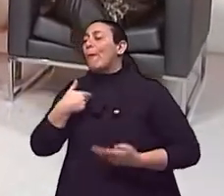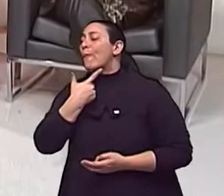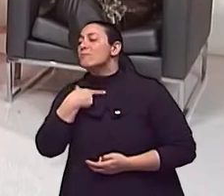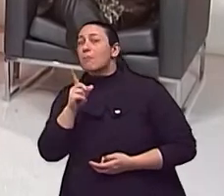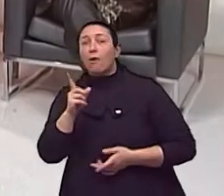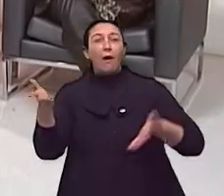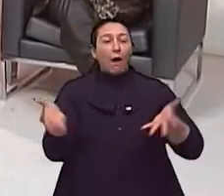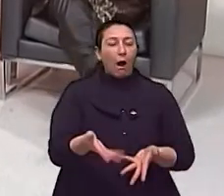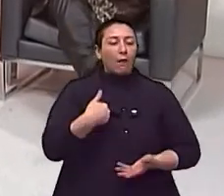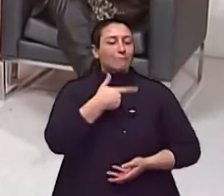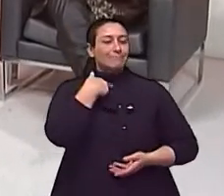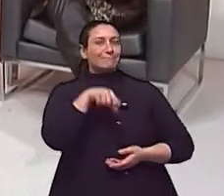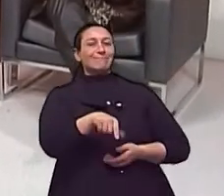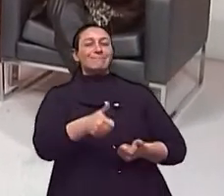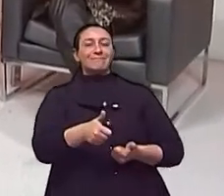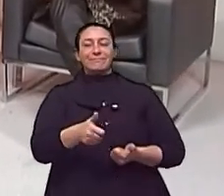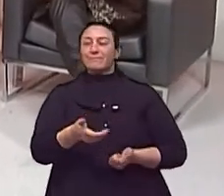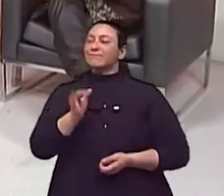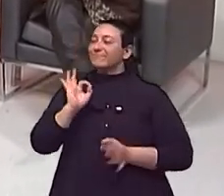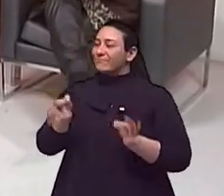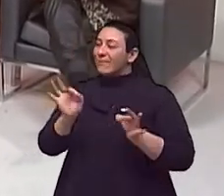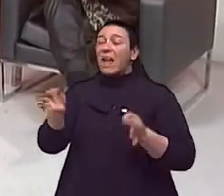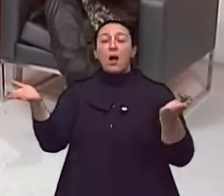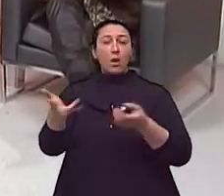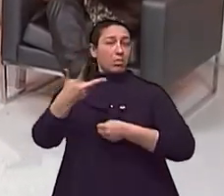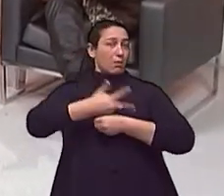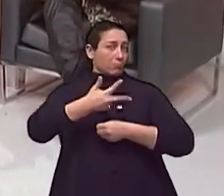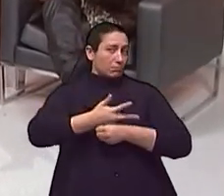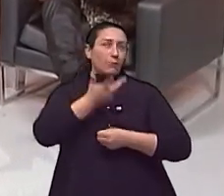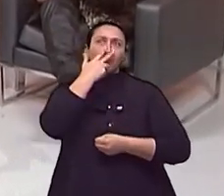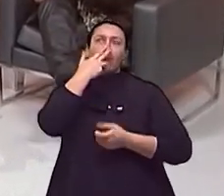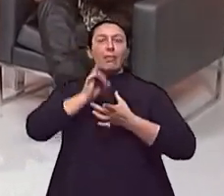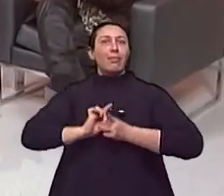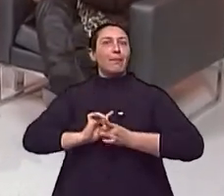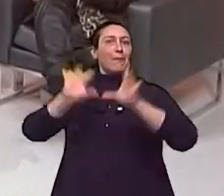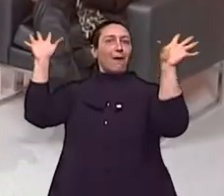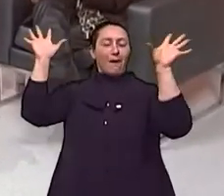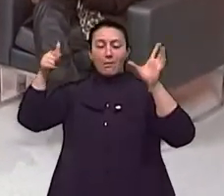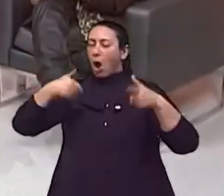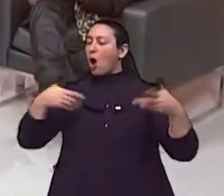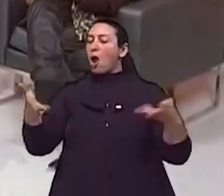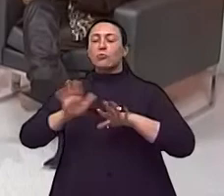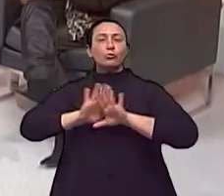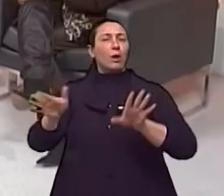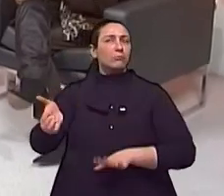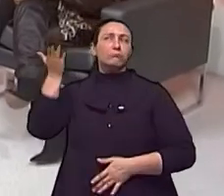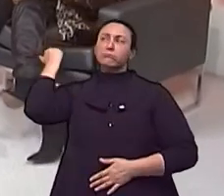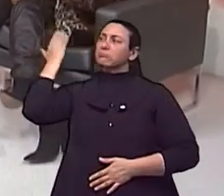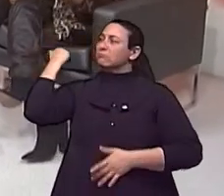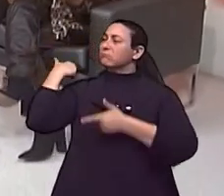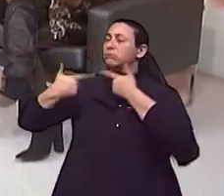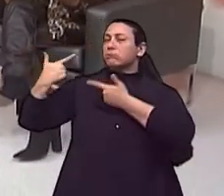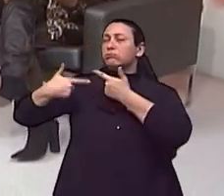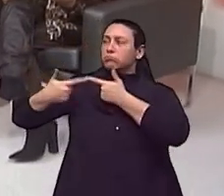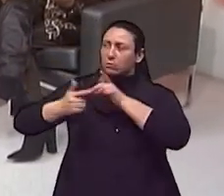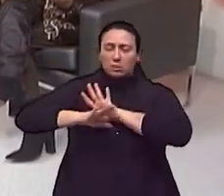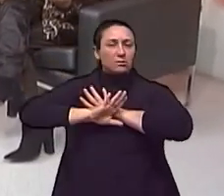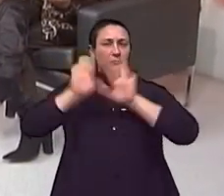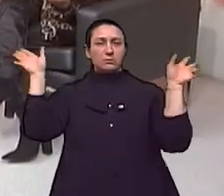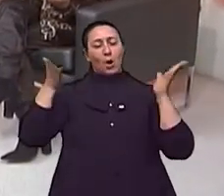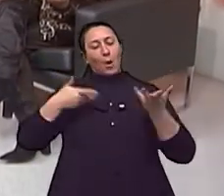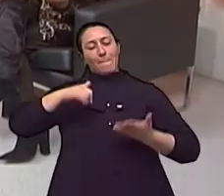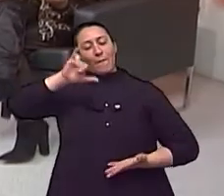como terceira idade é um momento de libertação e de liberação de coisas que ficaram contidas que também disse que